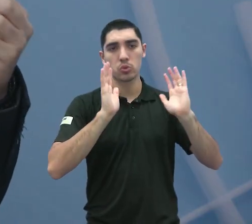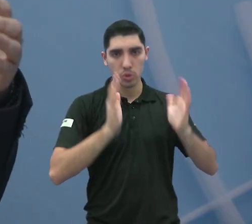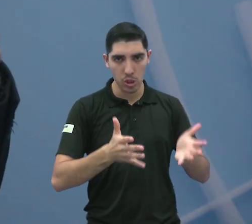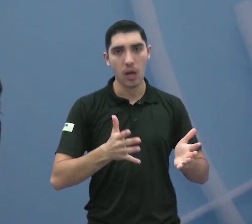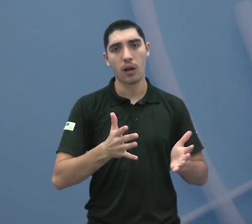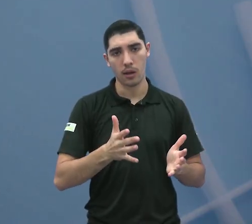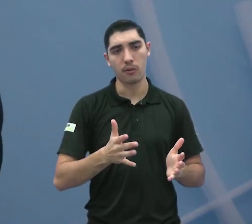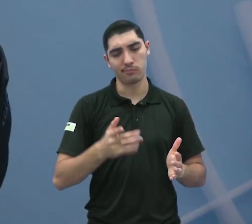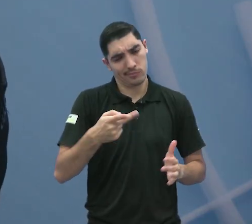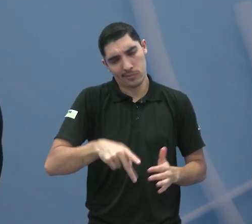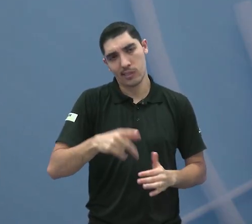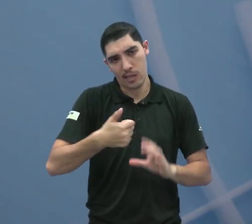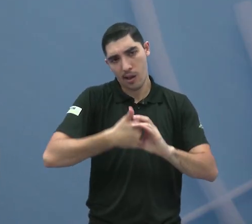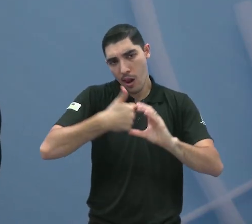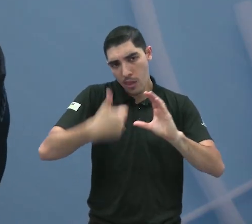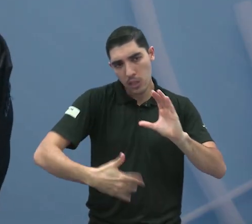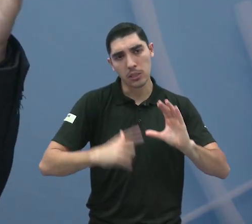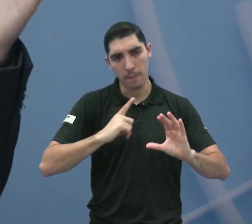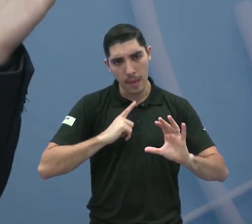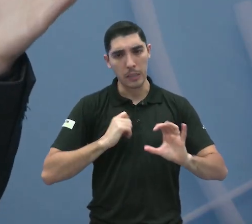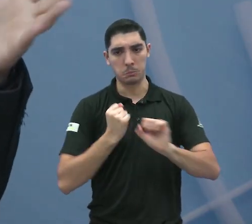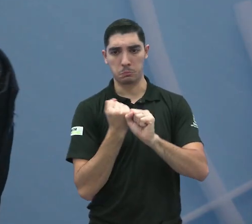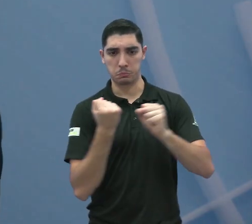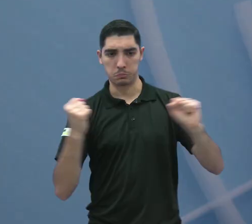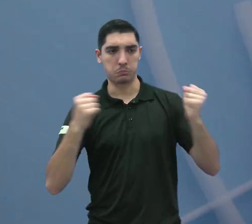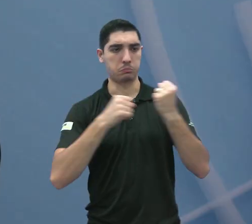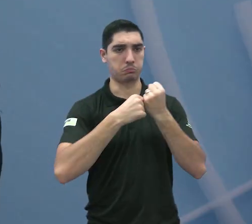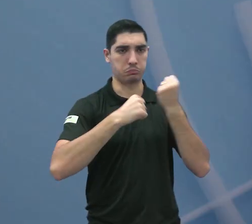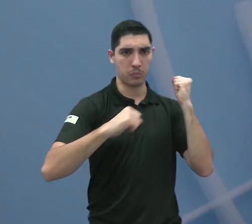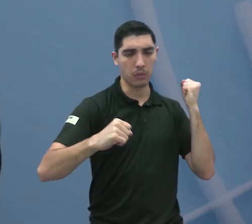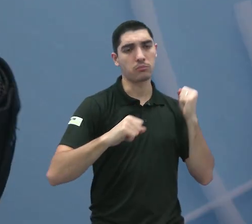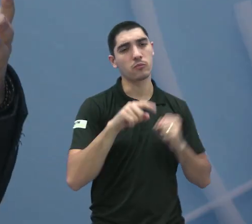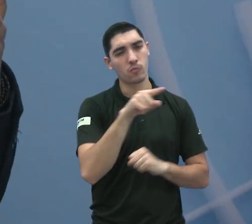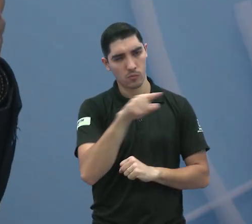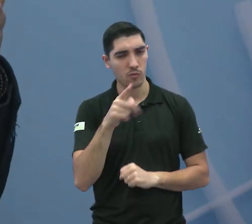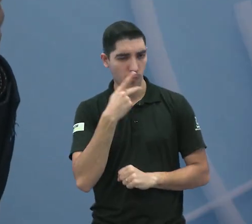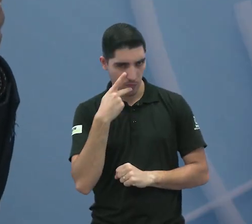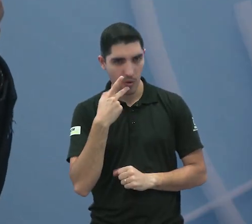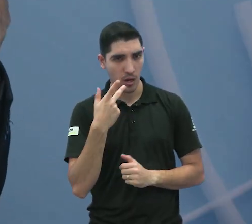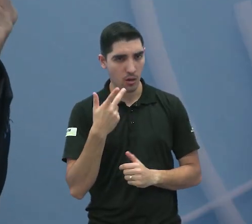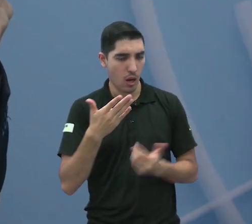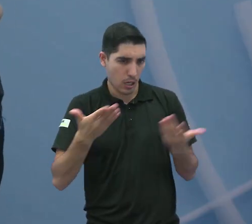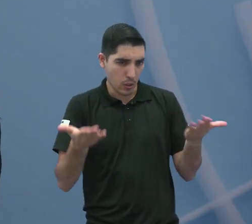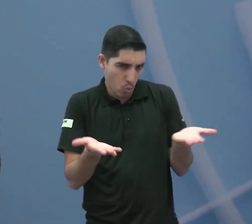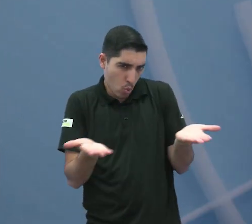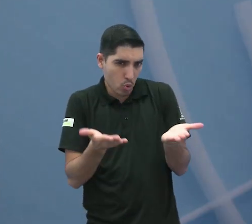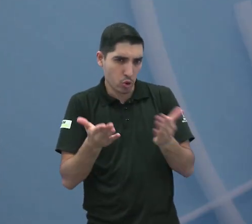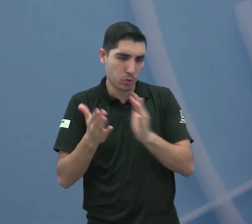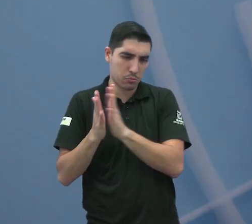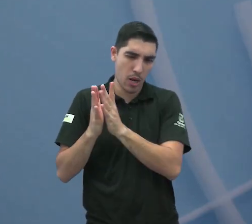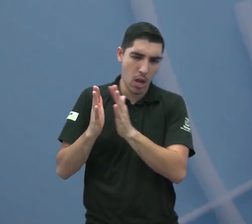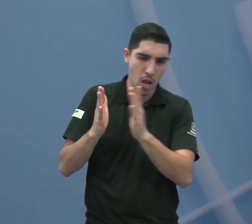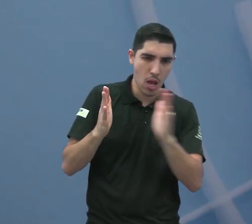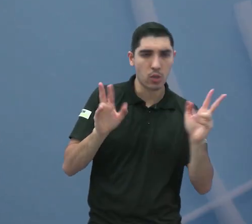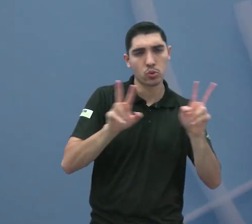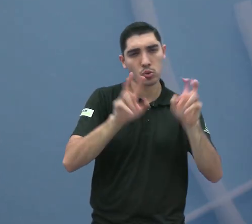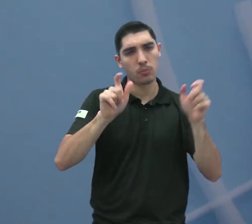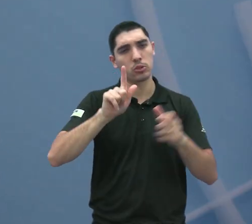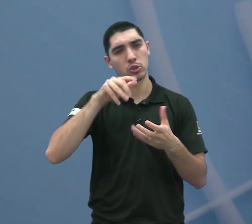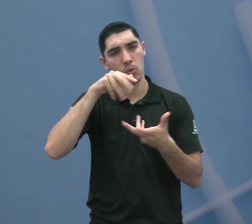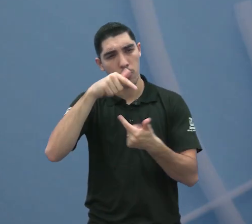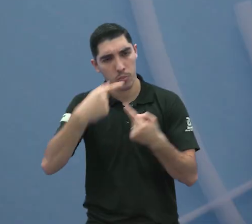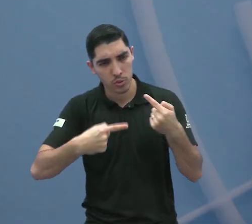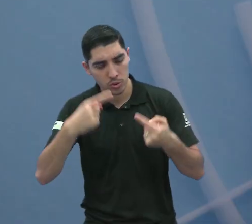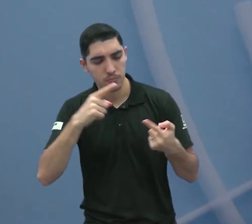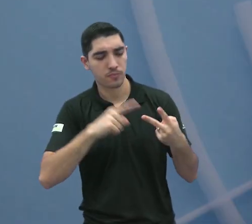continentais que tem, com as características que tem, como vocês bem ressaltaram durante todo o programa, né, em relação à geopolítica,